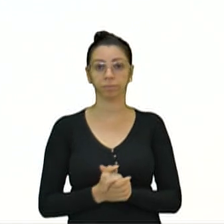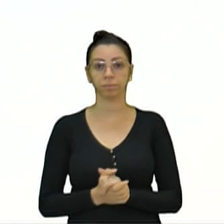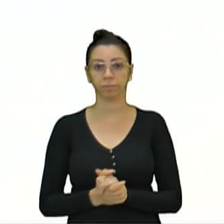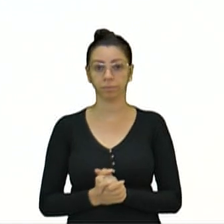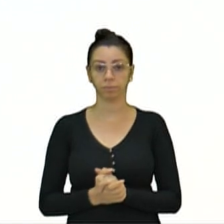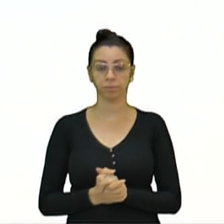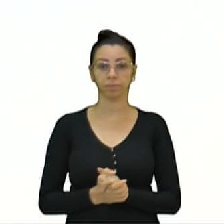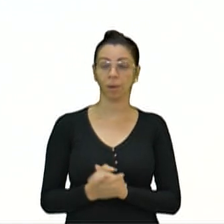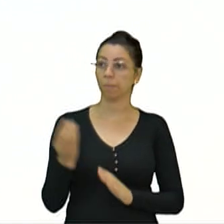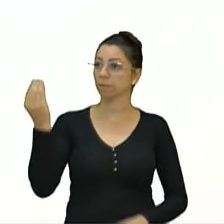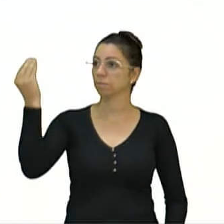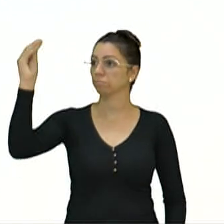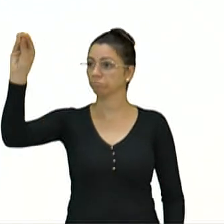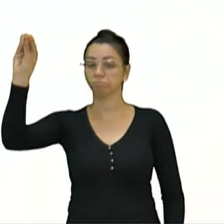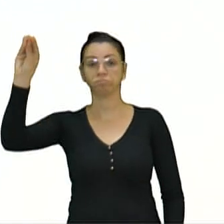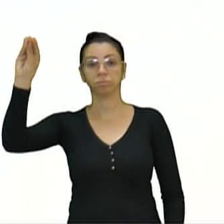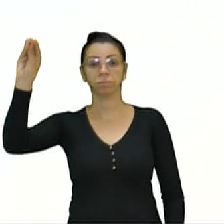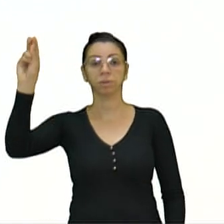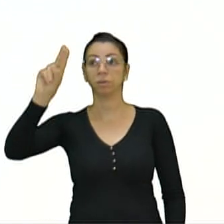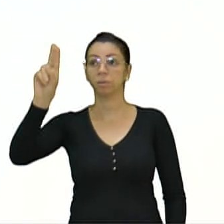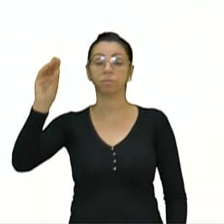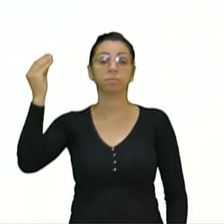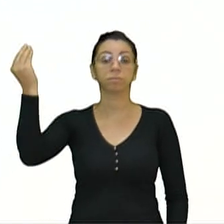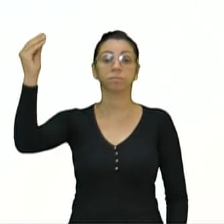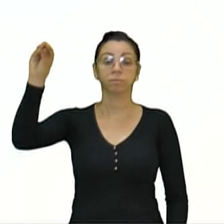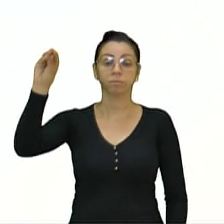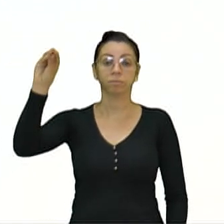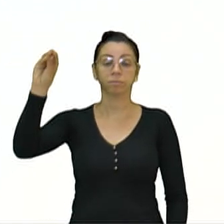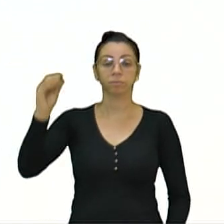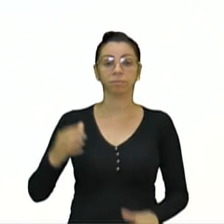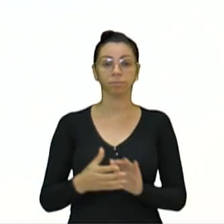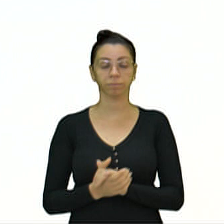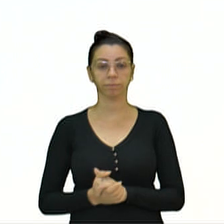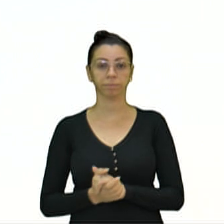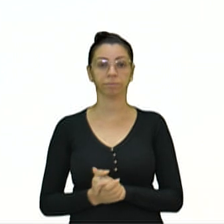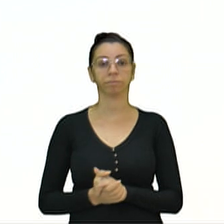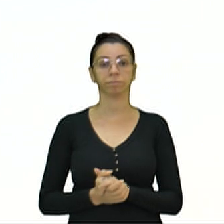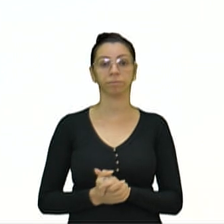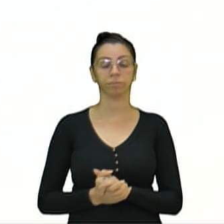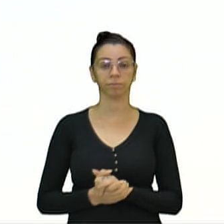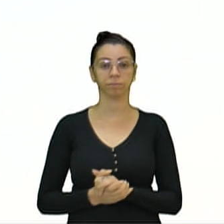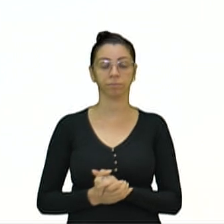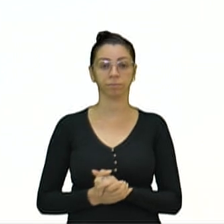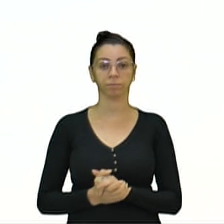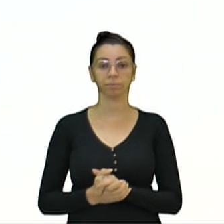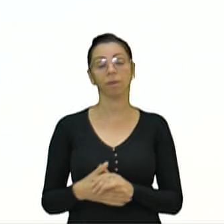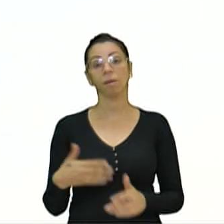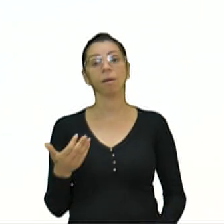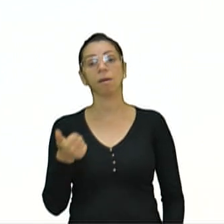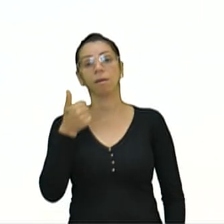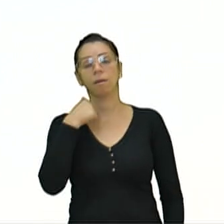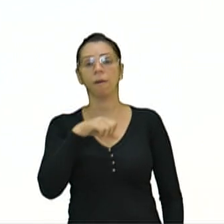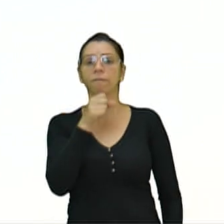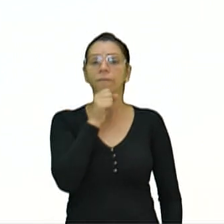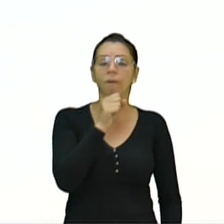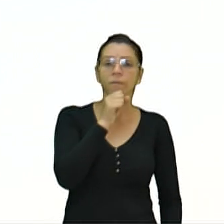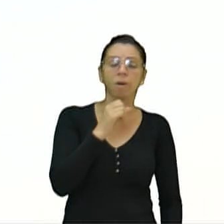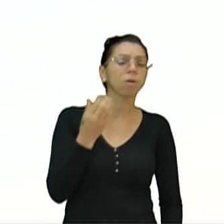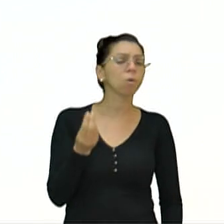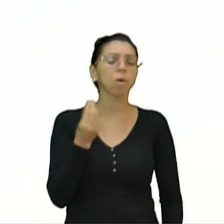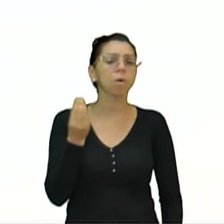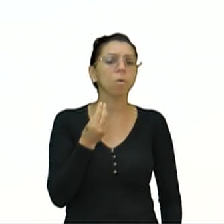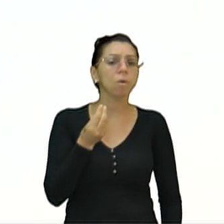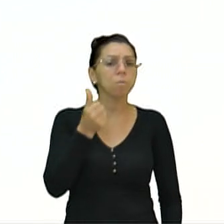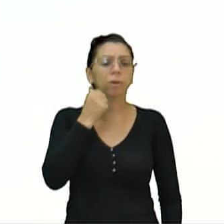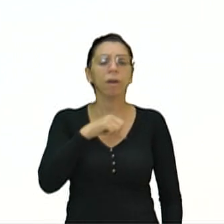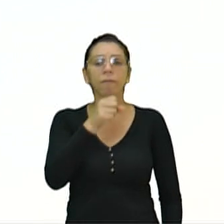alguém. Alguém que você goste, né? É, então pega lá. Ah, com minha avó. Ih, mas como é que a avó é em inglês?